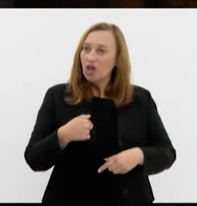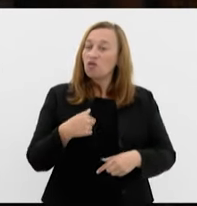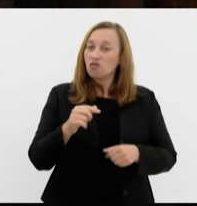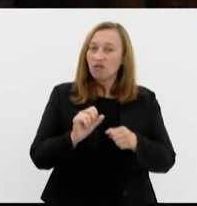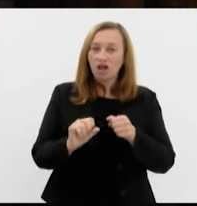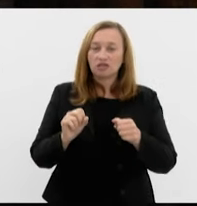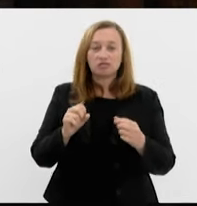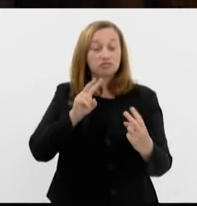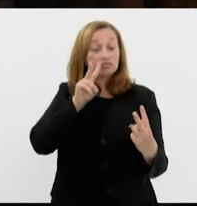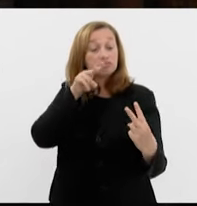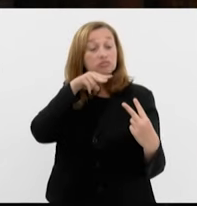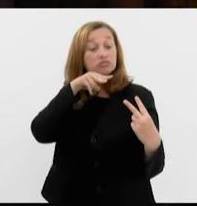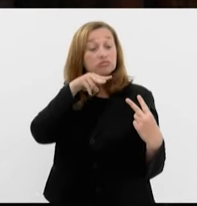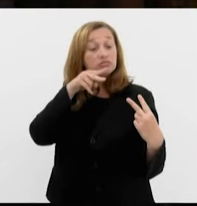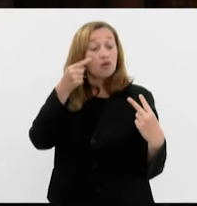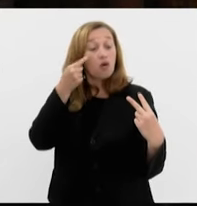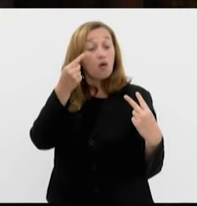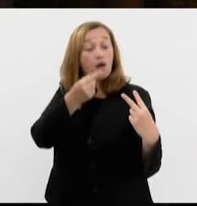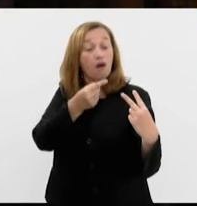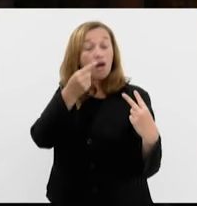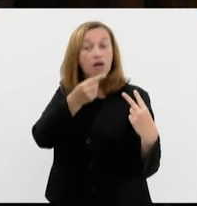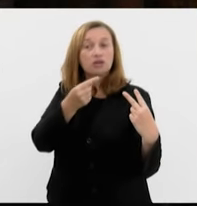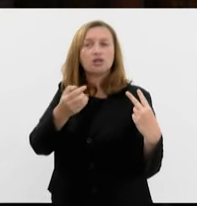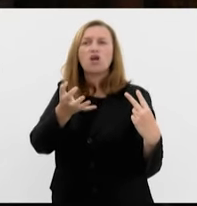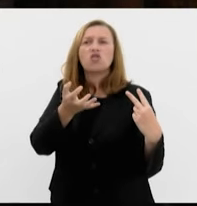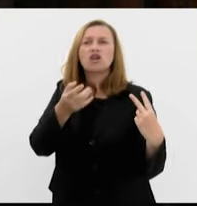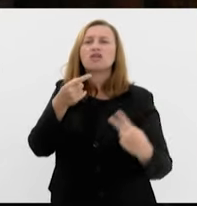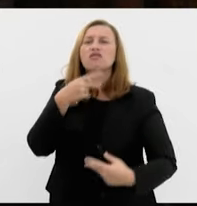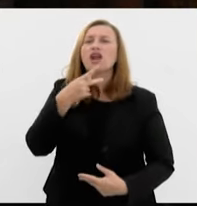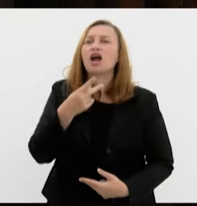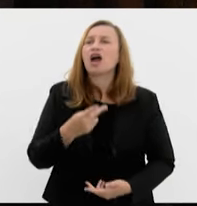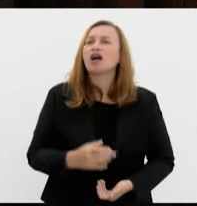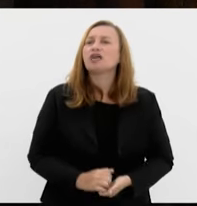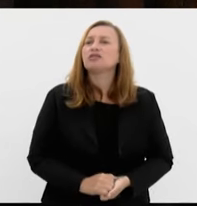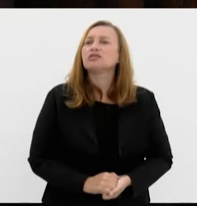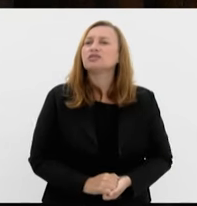olhando Olho no Olho Quero me dirigir aqui ao